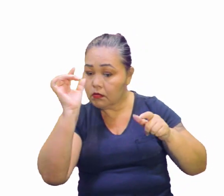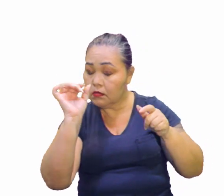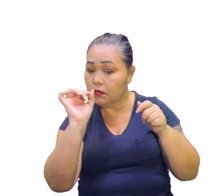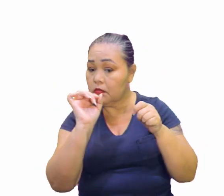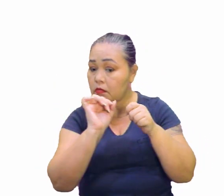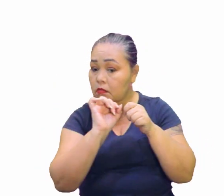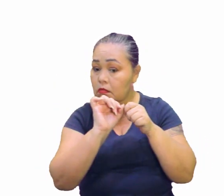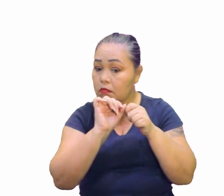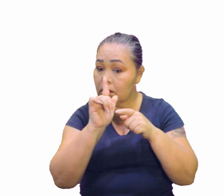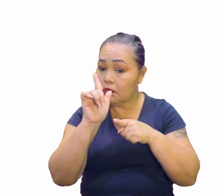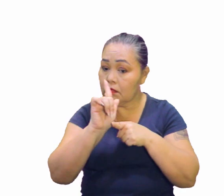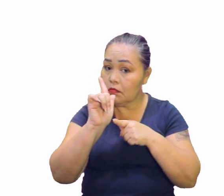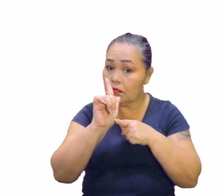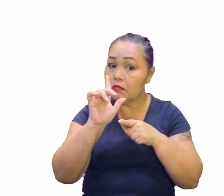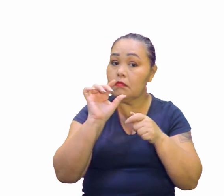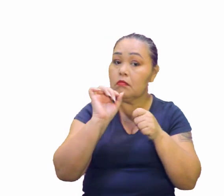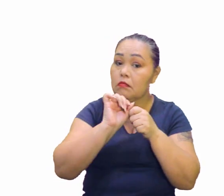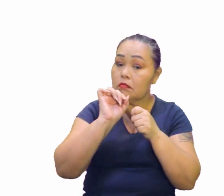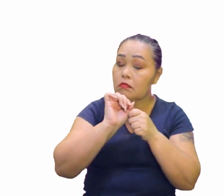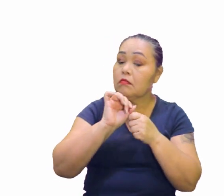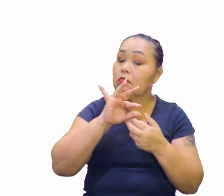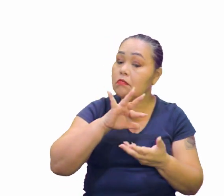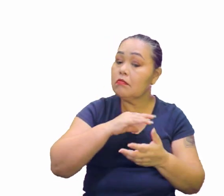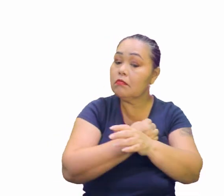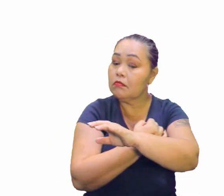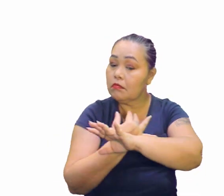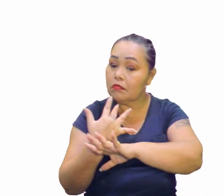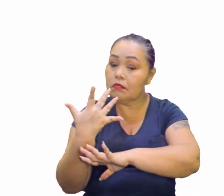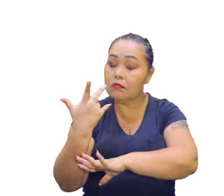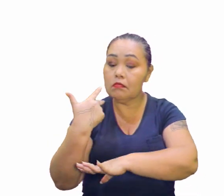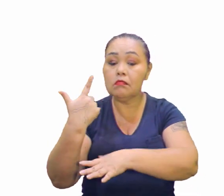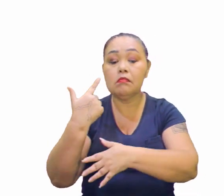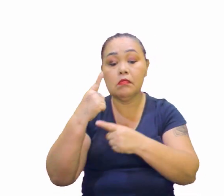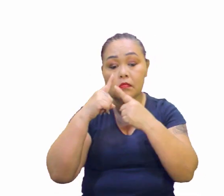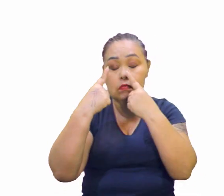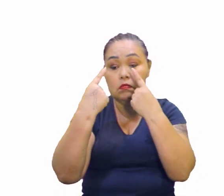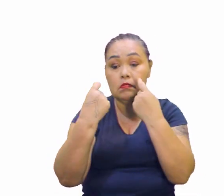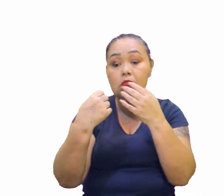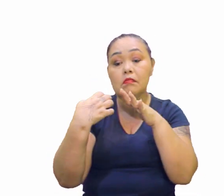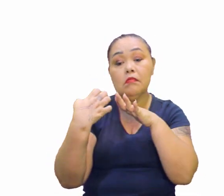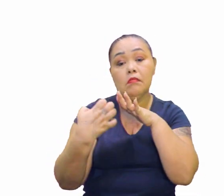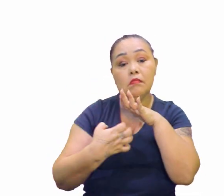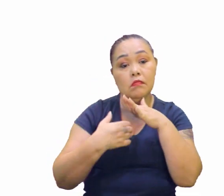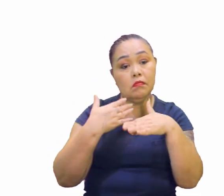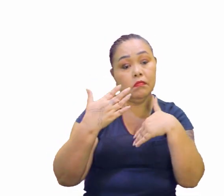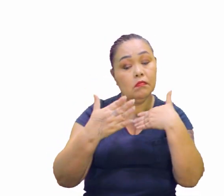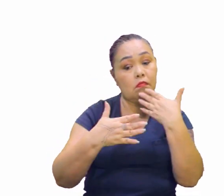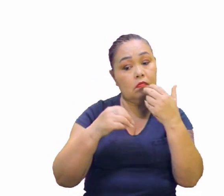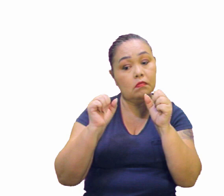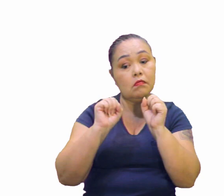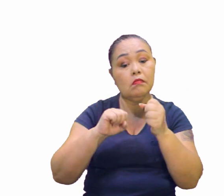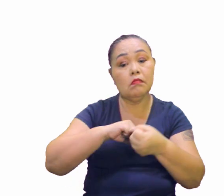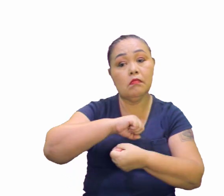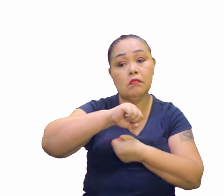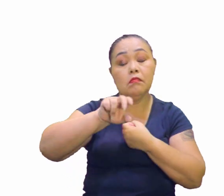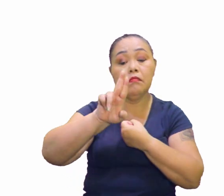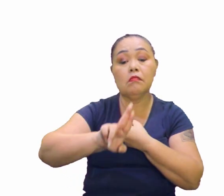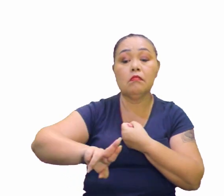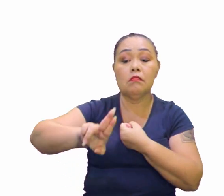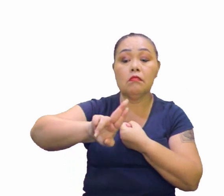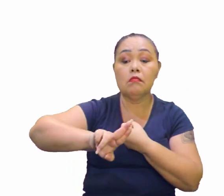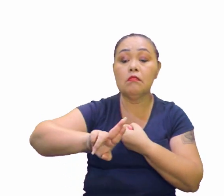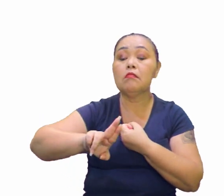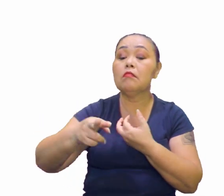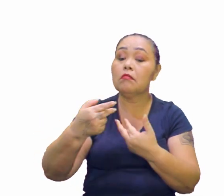fazendo uma gestão ambiental interessante, se está tendo, aquela empresa está tendo um desenvolvimento sustentável, está utilizando